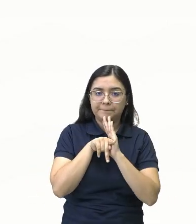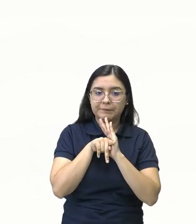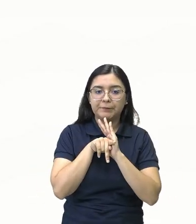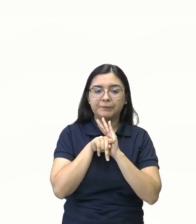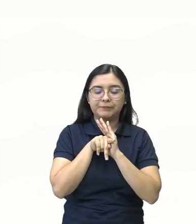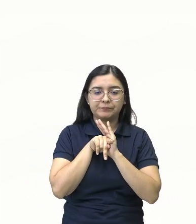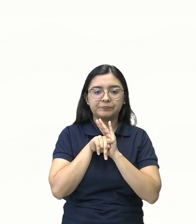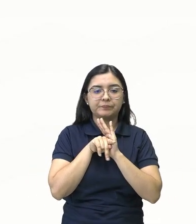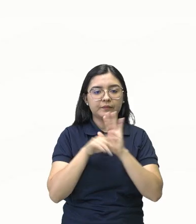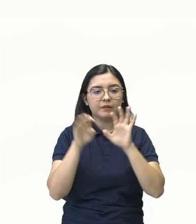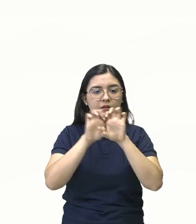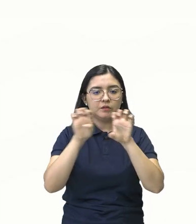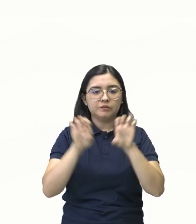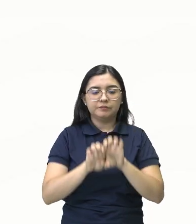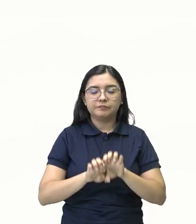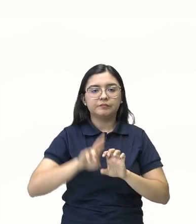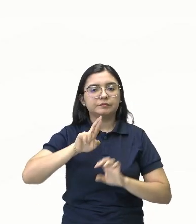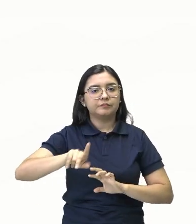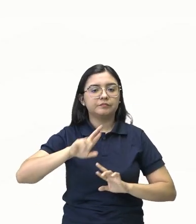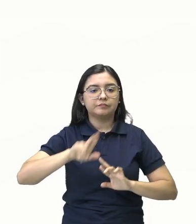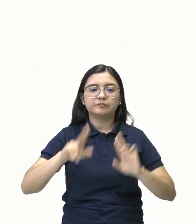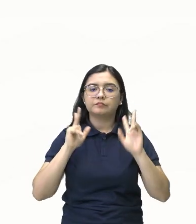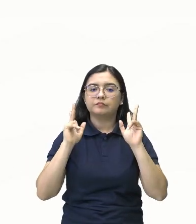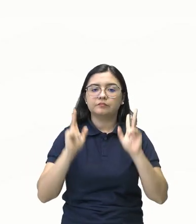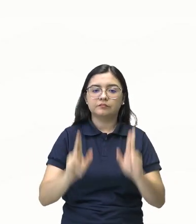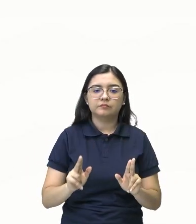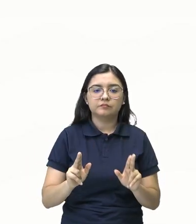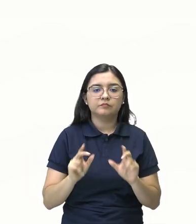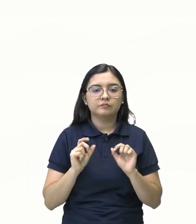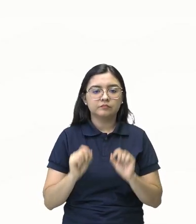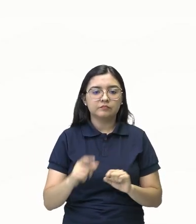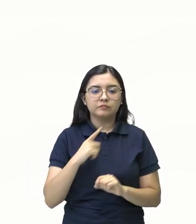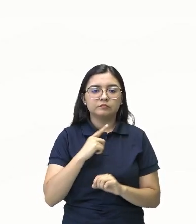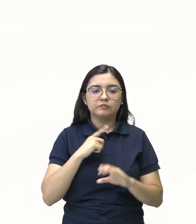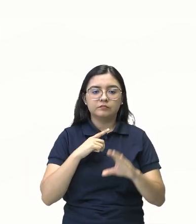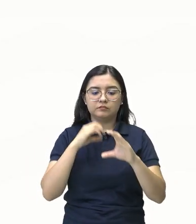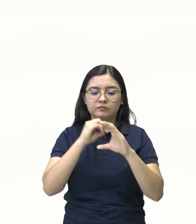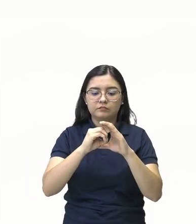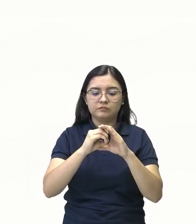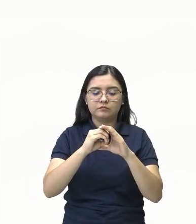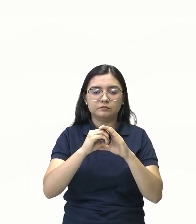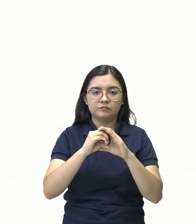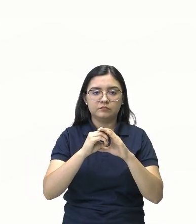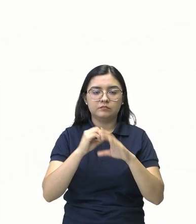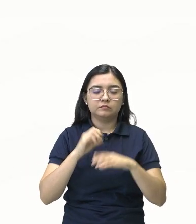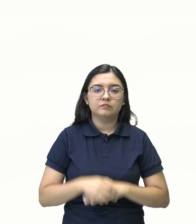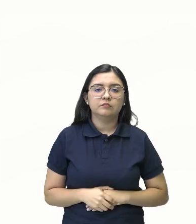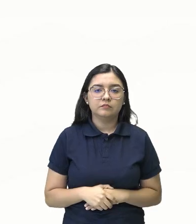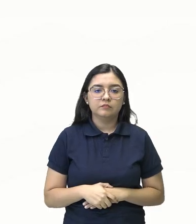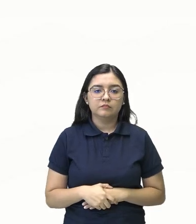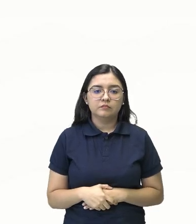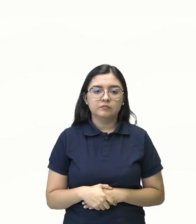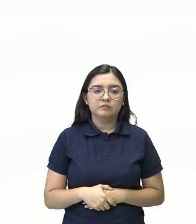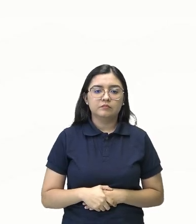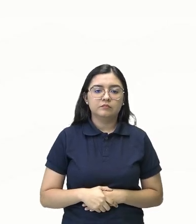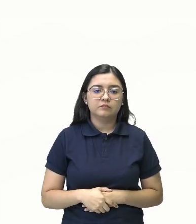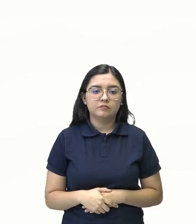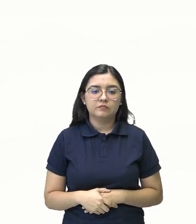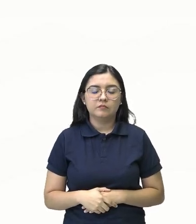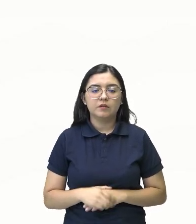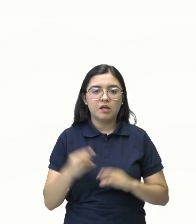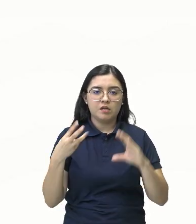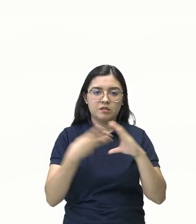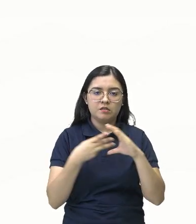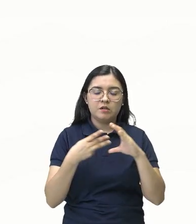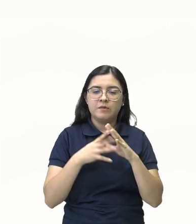presente nessas estruturas não é igual ao DNA presente no núcleo da célula, dessa célula mais